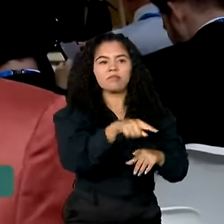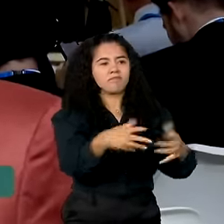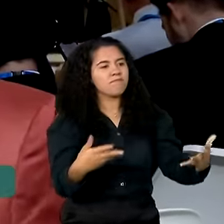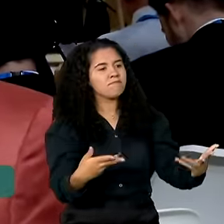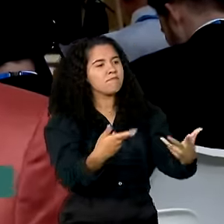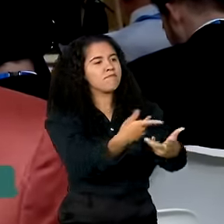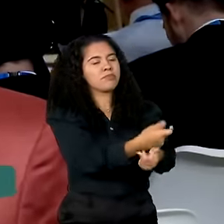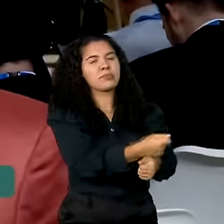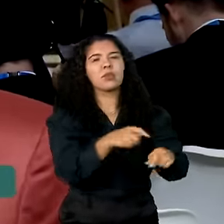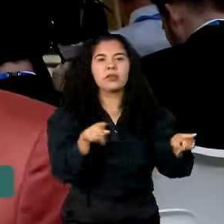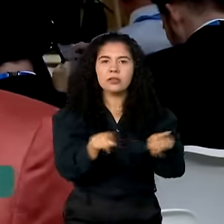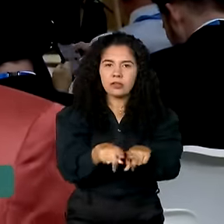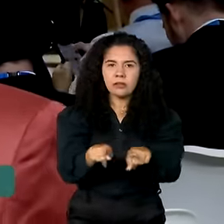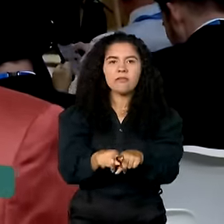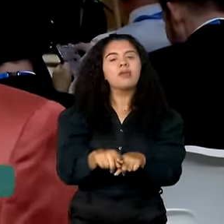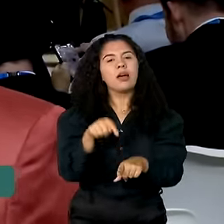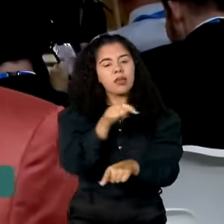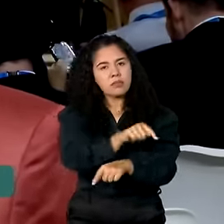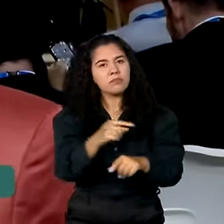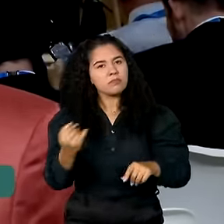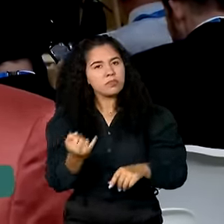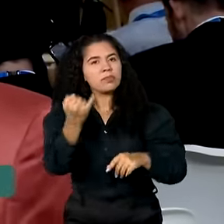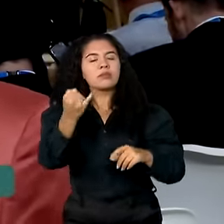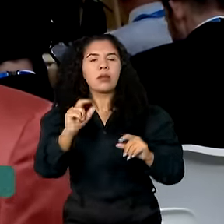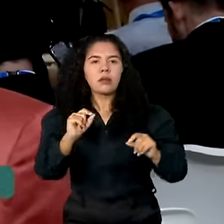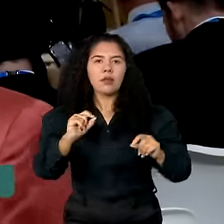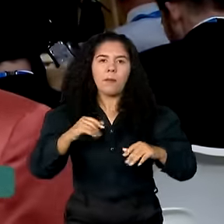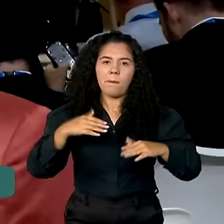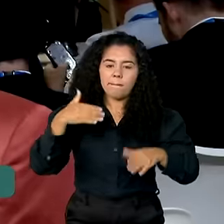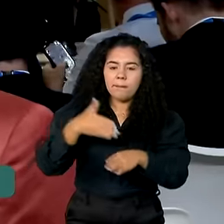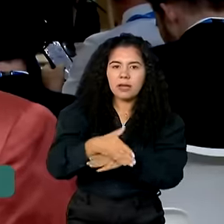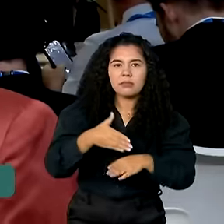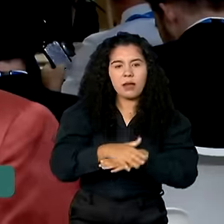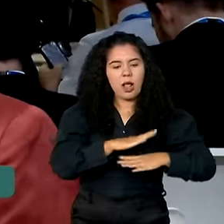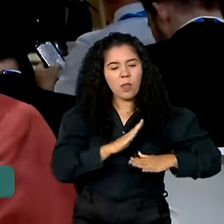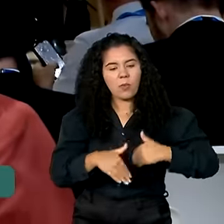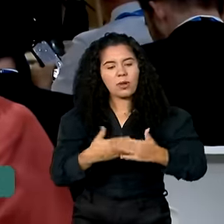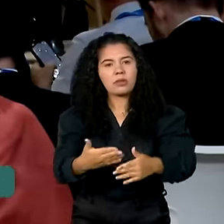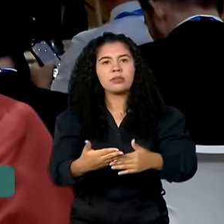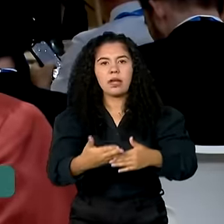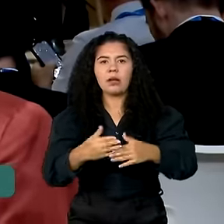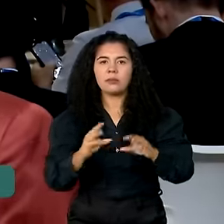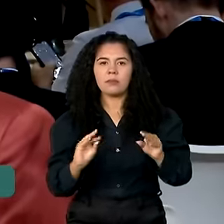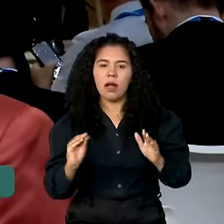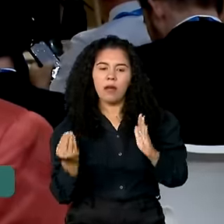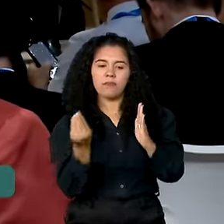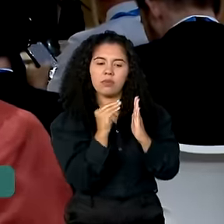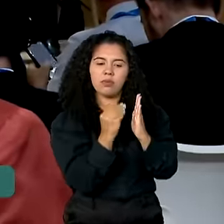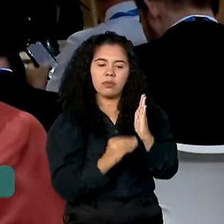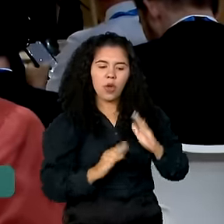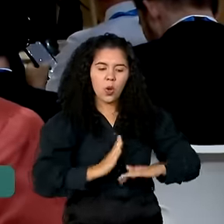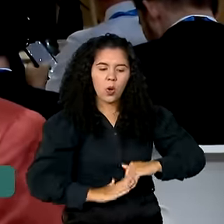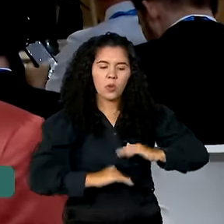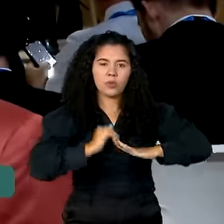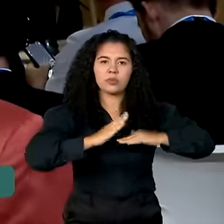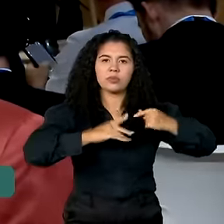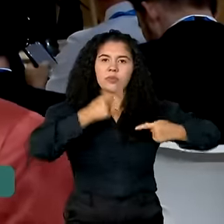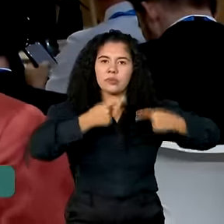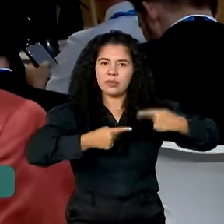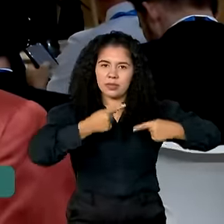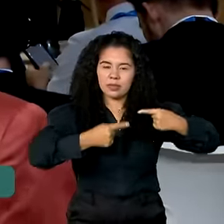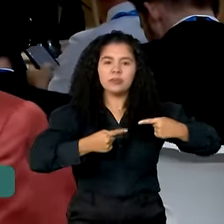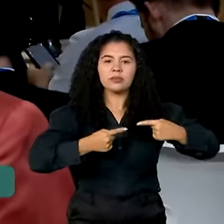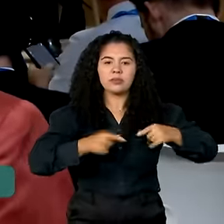qualitativa e de forma significativa nesses processos de desenho desses acordos internacionais, dessa política climática que